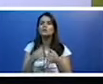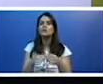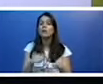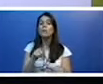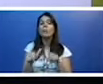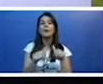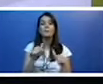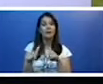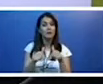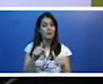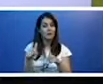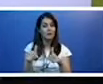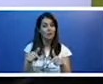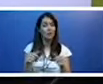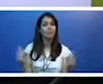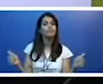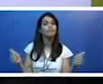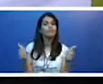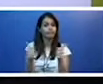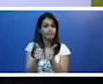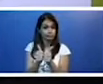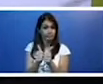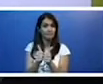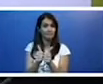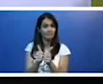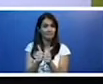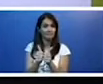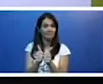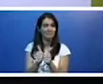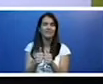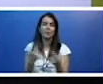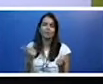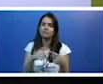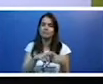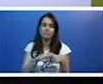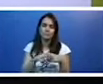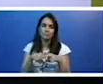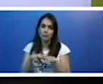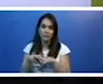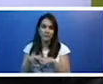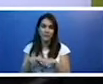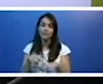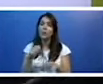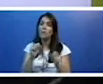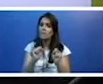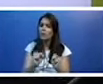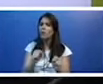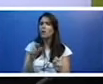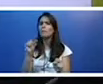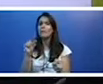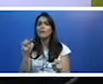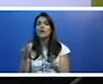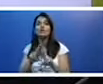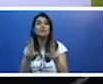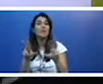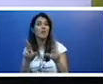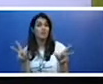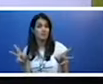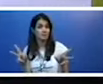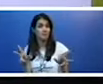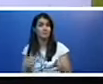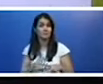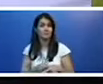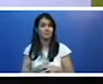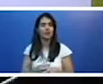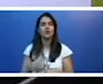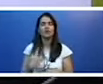com aproximações. Portanto, pode haver uma pequena diferencinha.